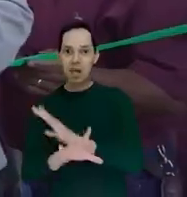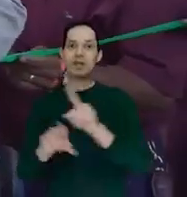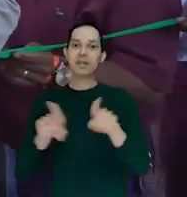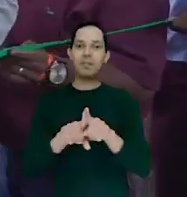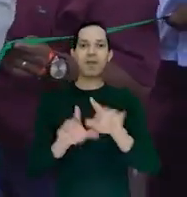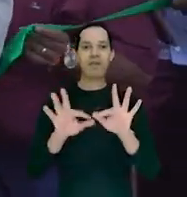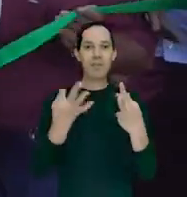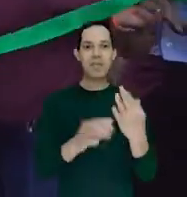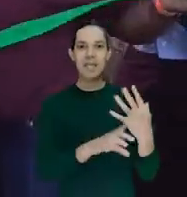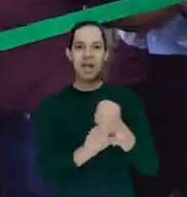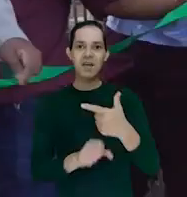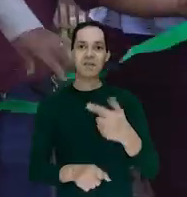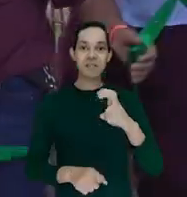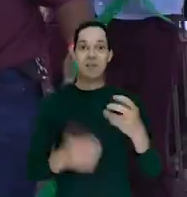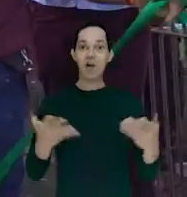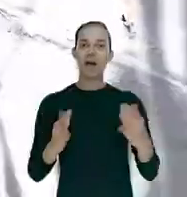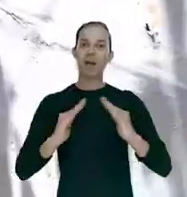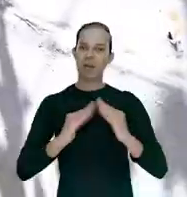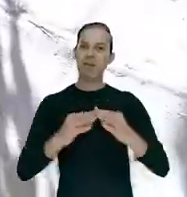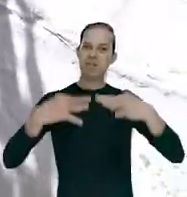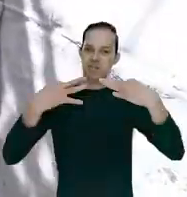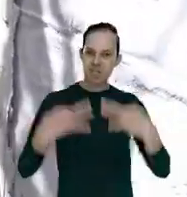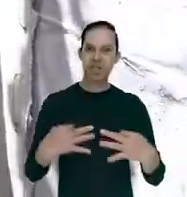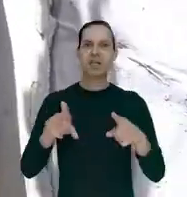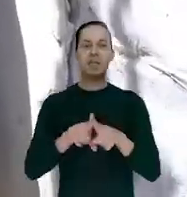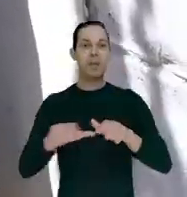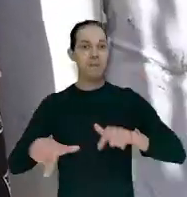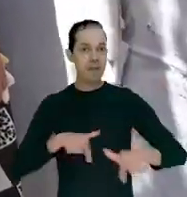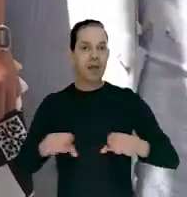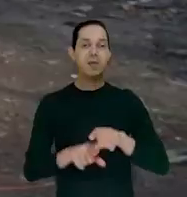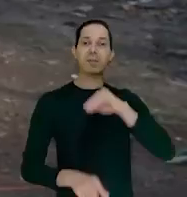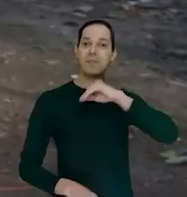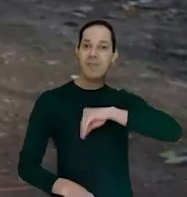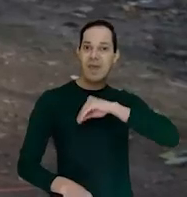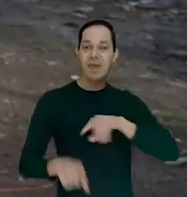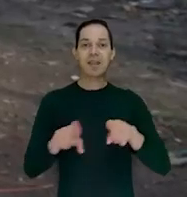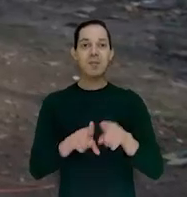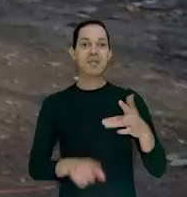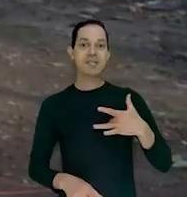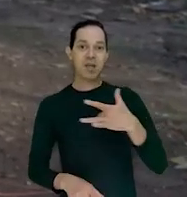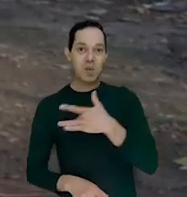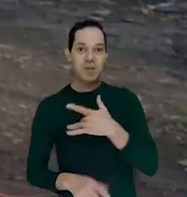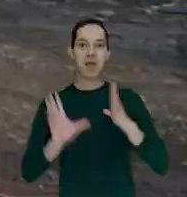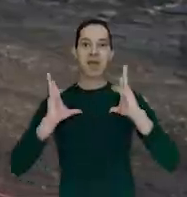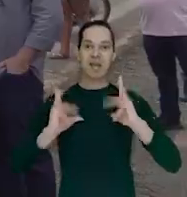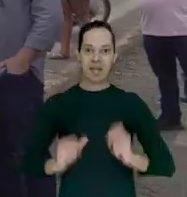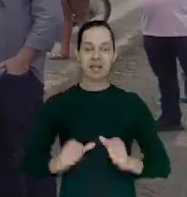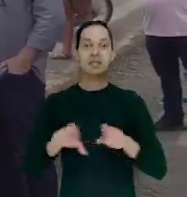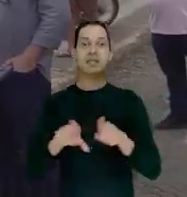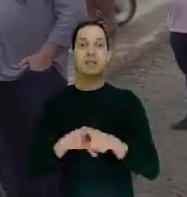um recomeço para 25 famílias que vão ter moradia digna, vão ter emprego, vão ter renda, vão ter saúde, vão ter